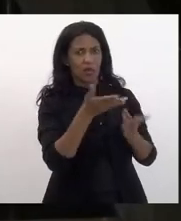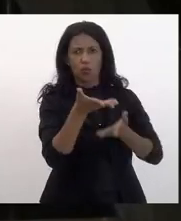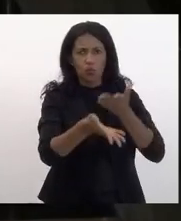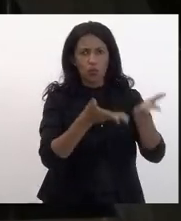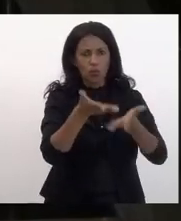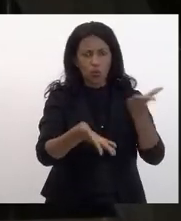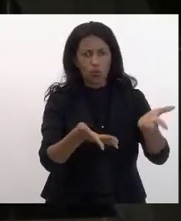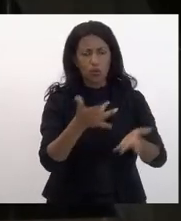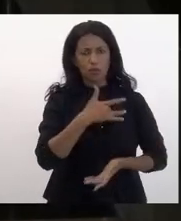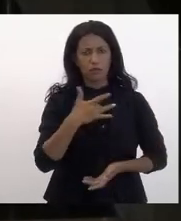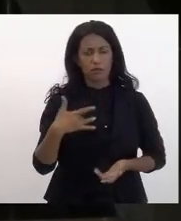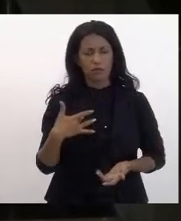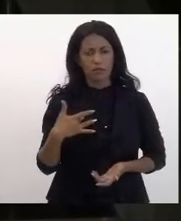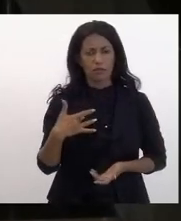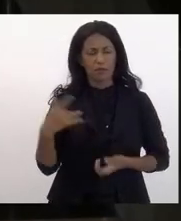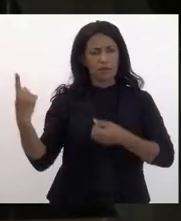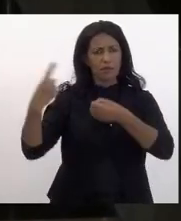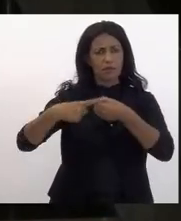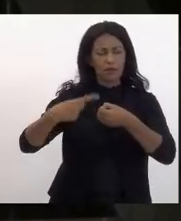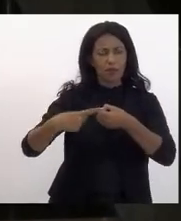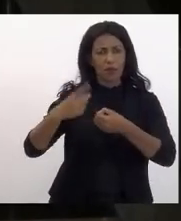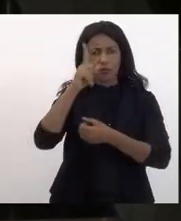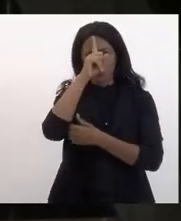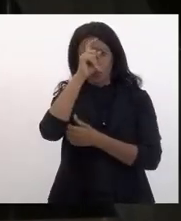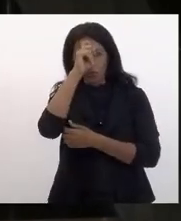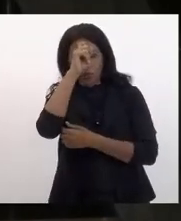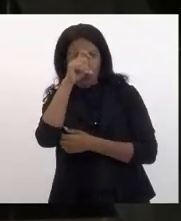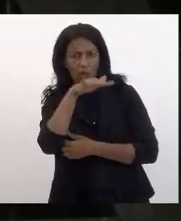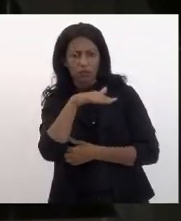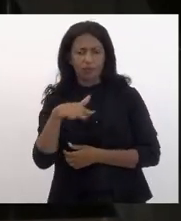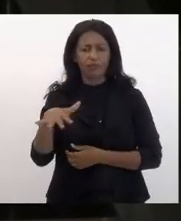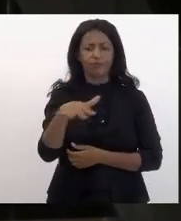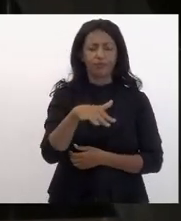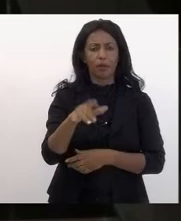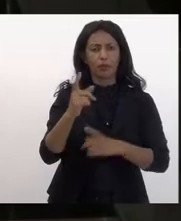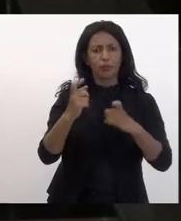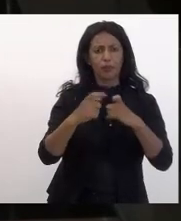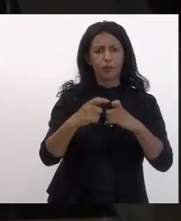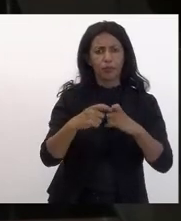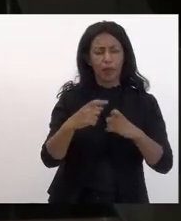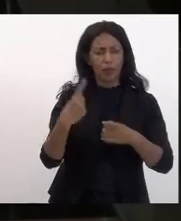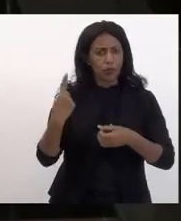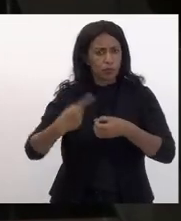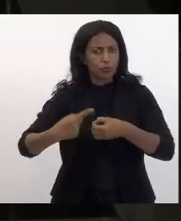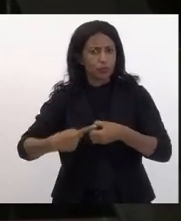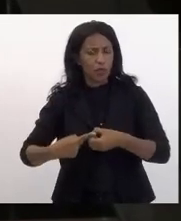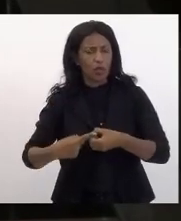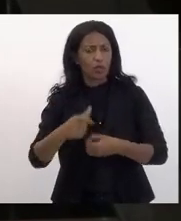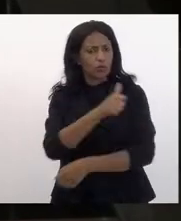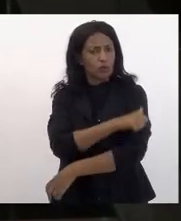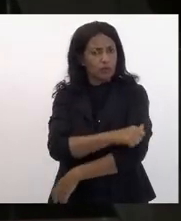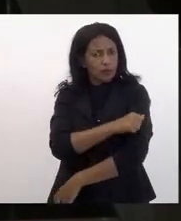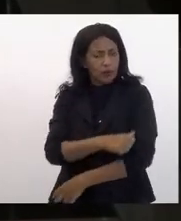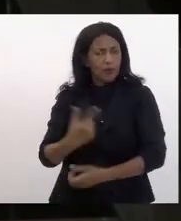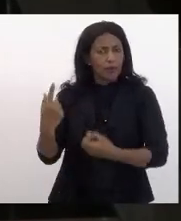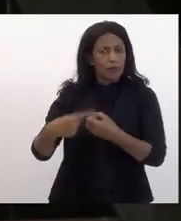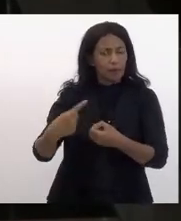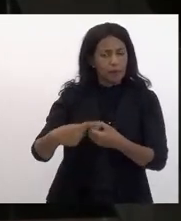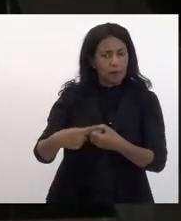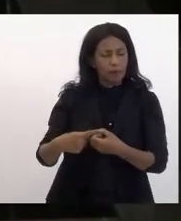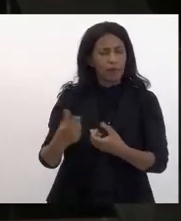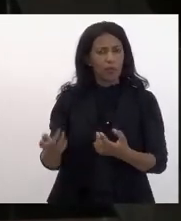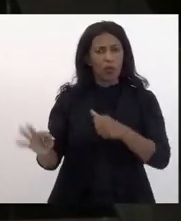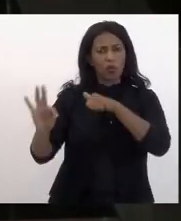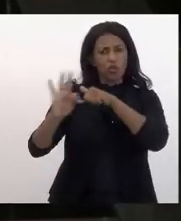saúde municipal, dos hospitais do município, dos médicos do município, dos enfermeiros do município,